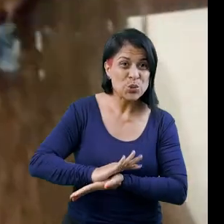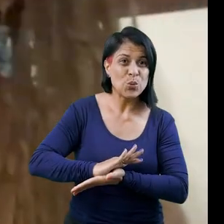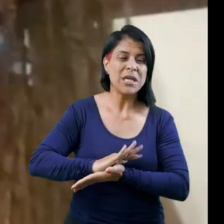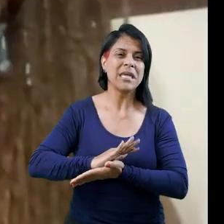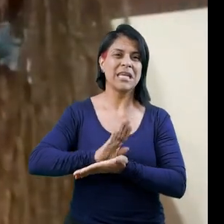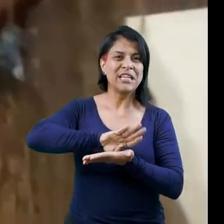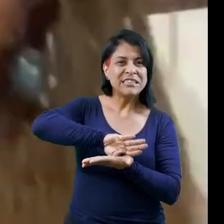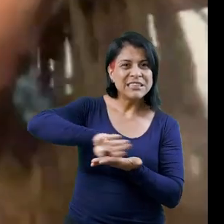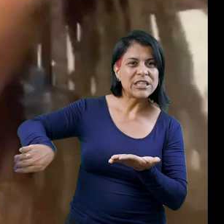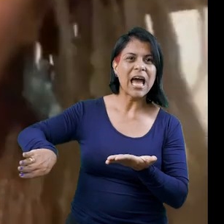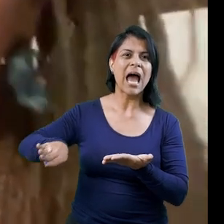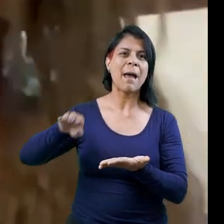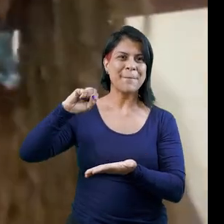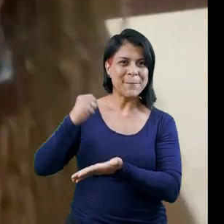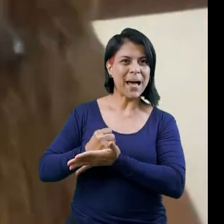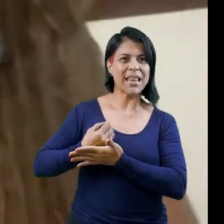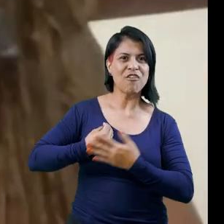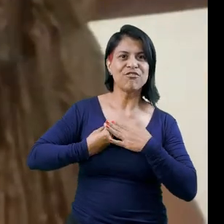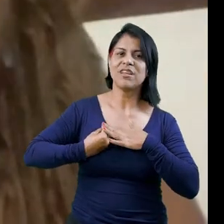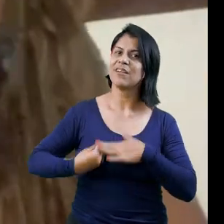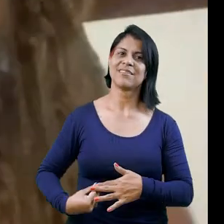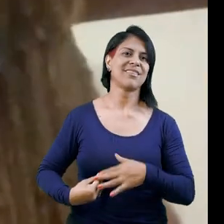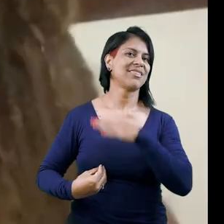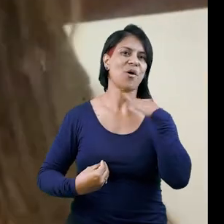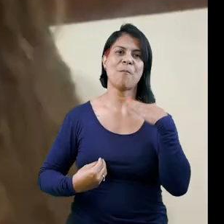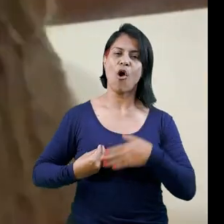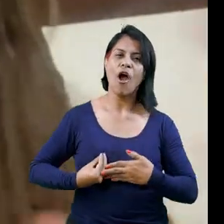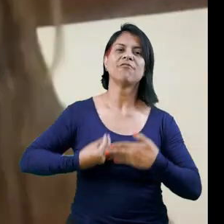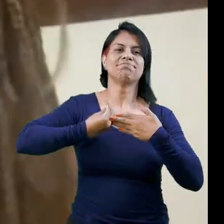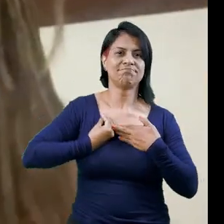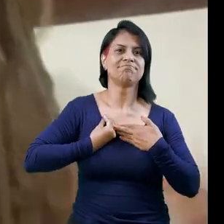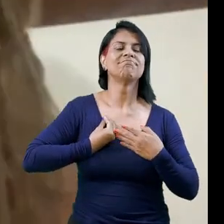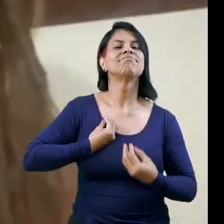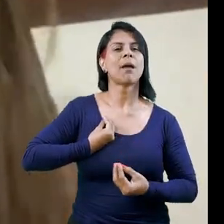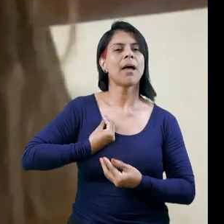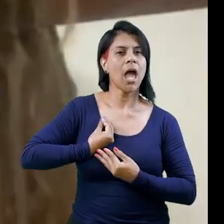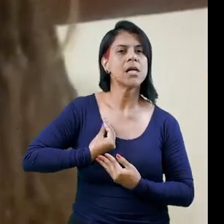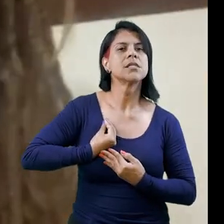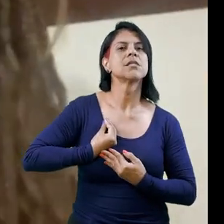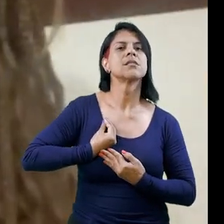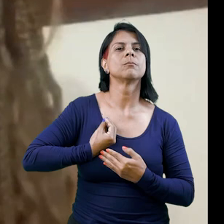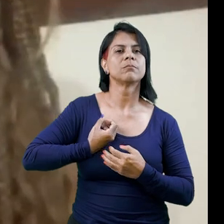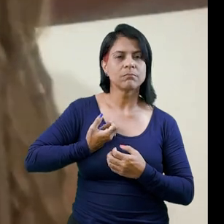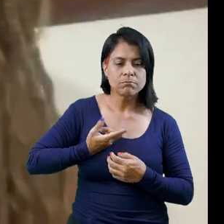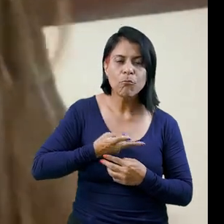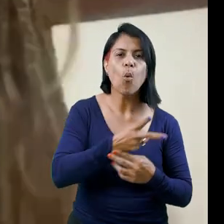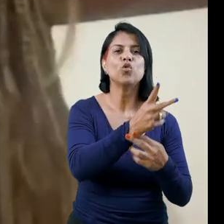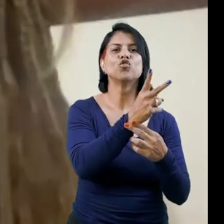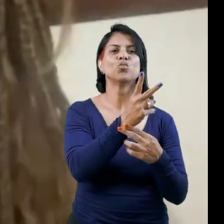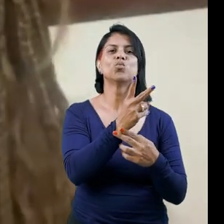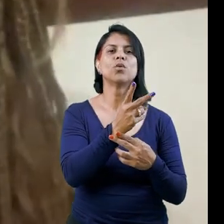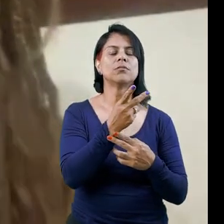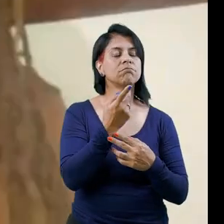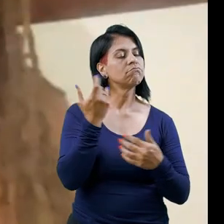marginalizar, matar, não morre, ela permanece, ela está aqui, ela chega aos nossos ouvidos, ela vem